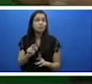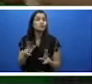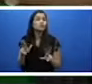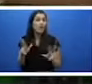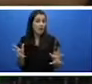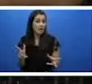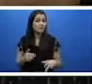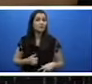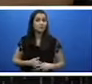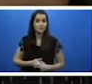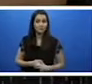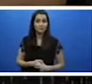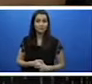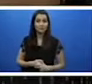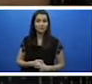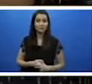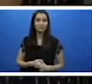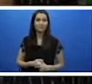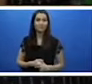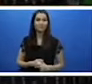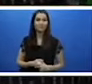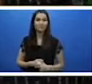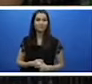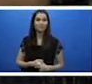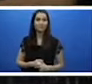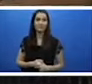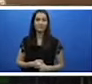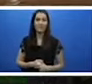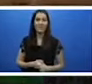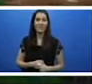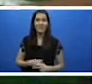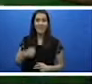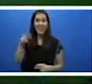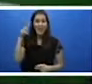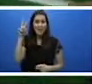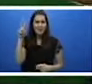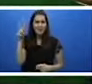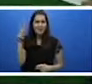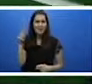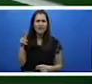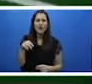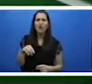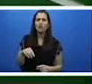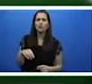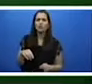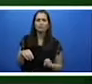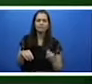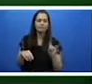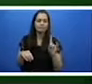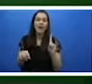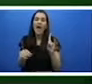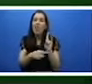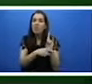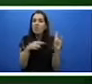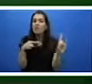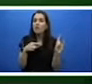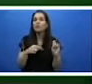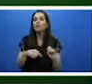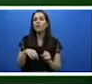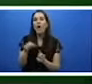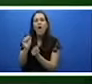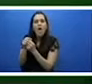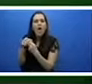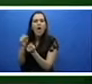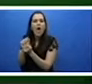tá? Lembra que nós trabalhamos na aula passada o que são onívoros, carnívoros e herbívoros? Volte às